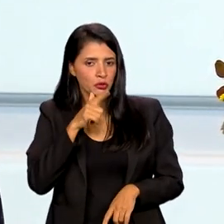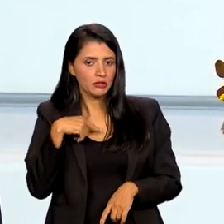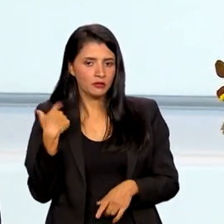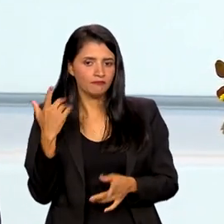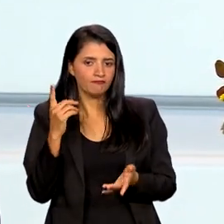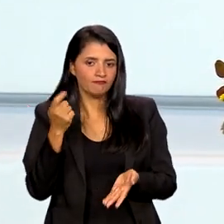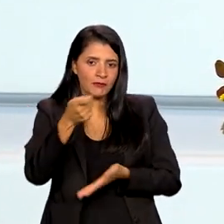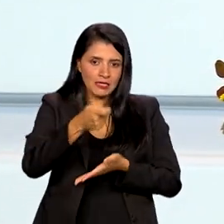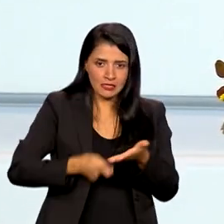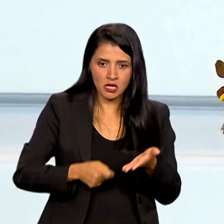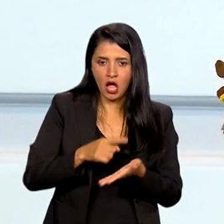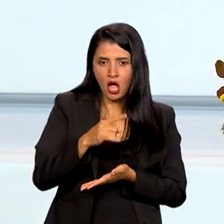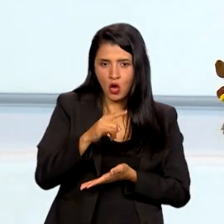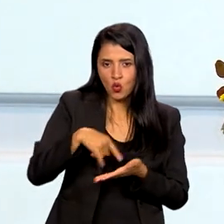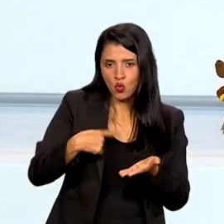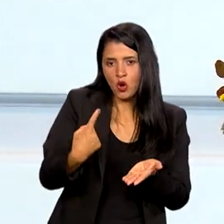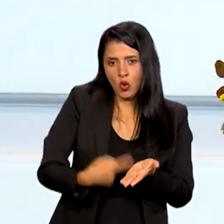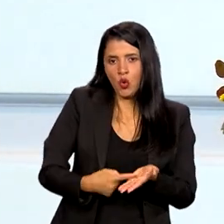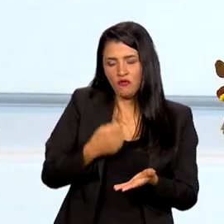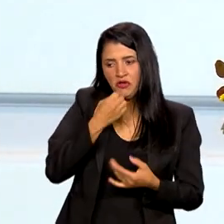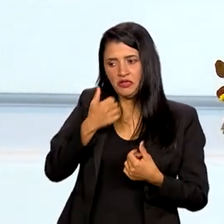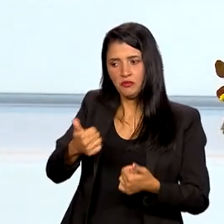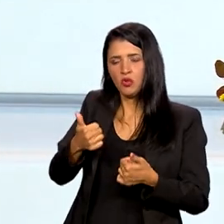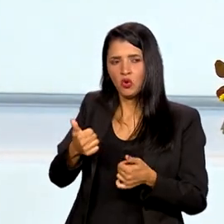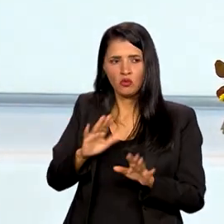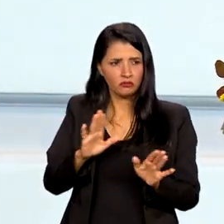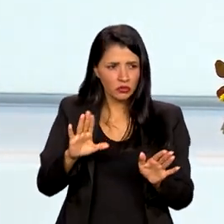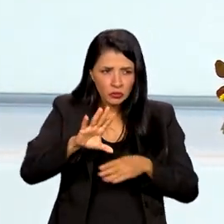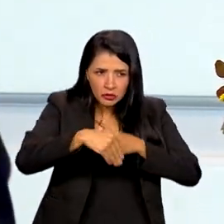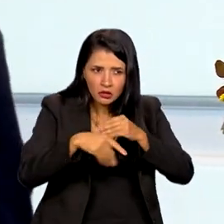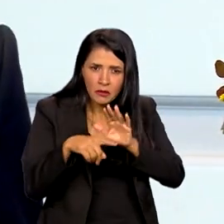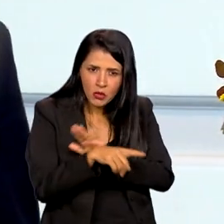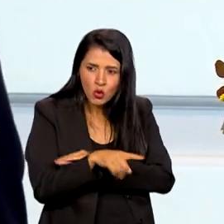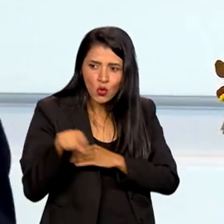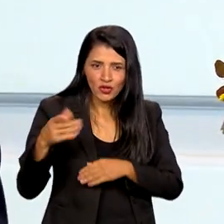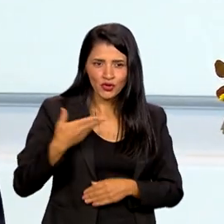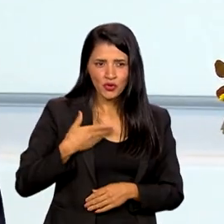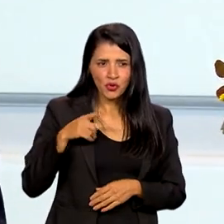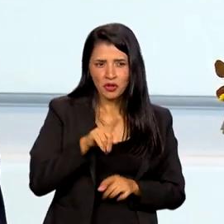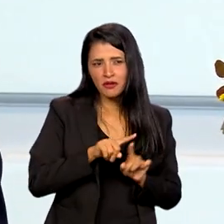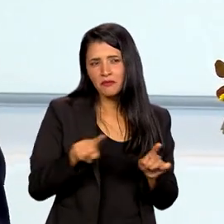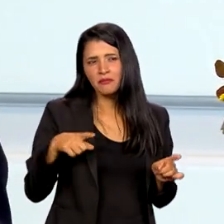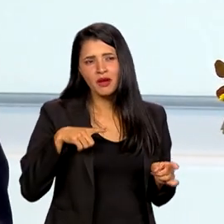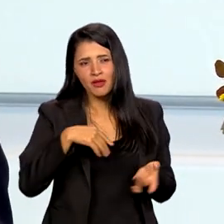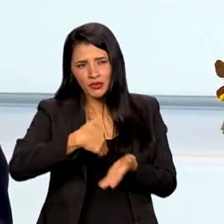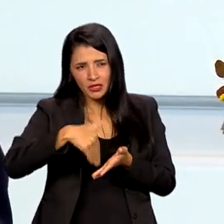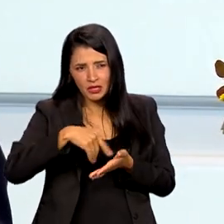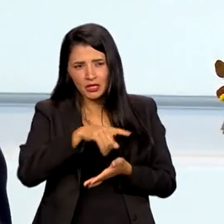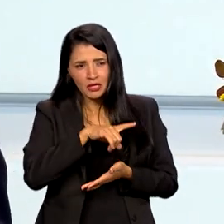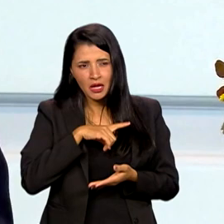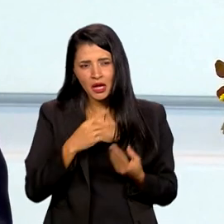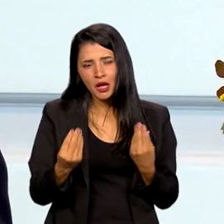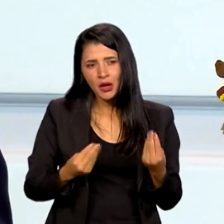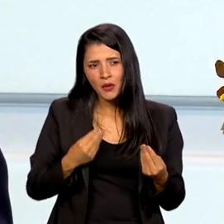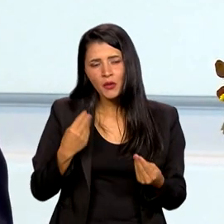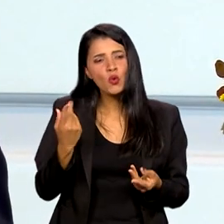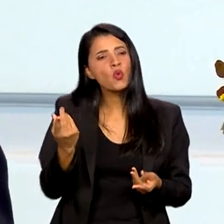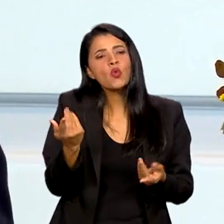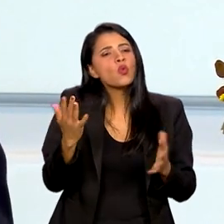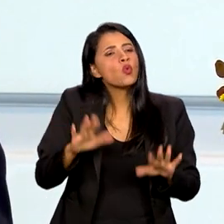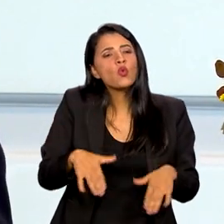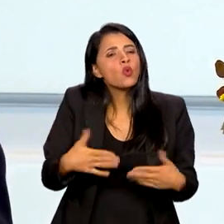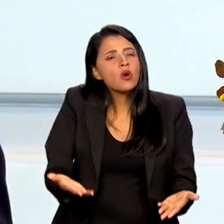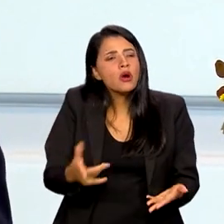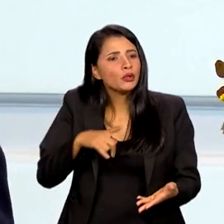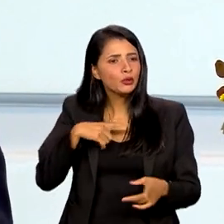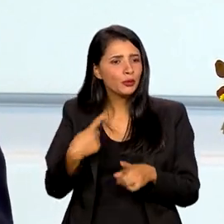acordo vai ser bom. Não, não na forma... Só complementando a pergunta do colega, claro. Como se entrave esse secretário para que esse acordo saia? Porque,